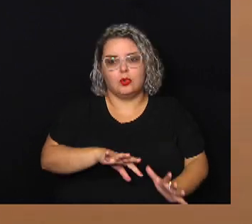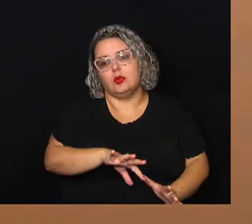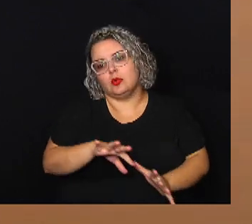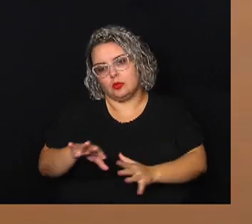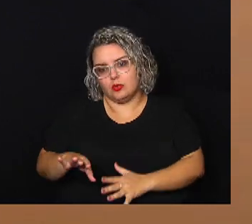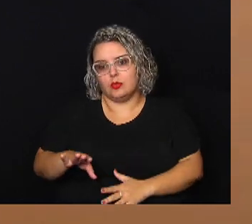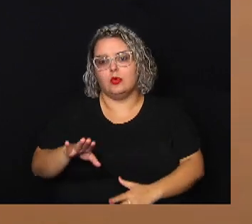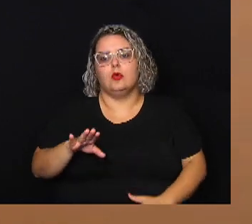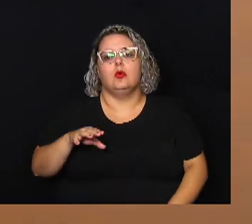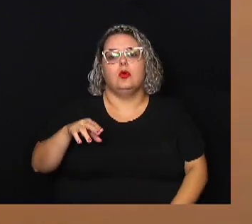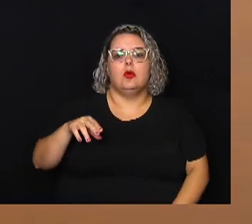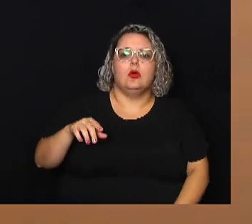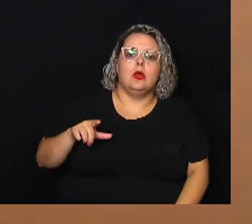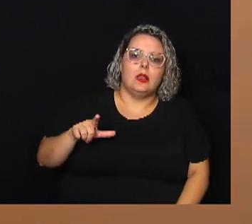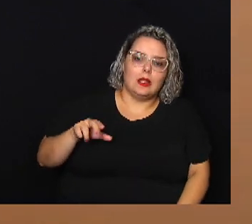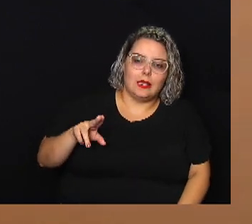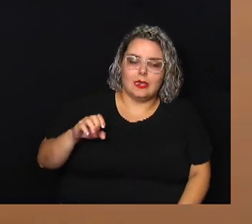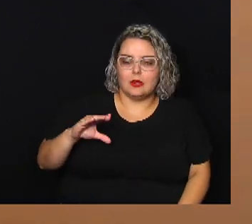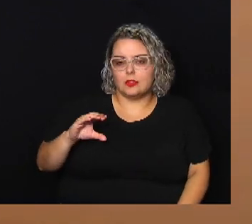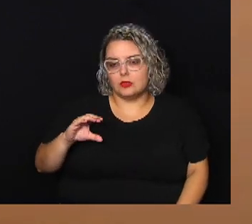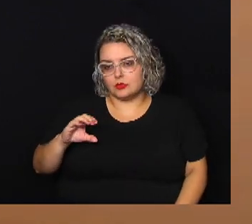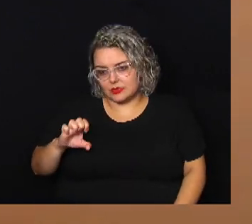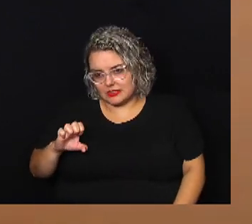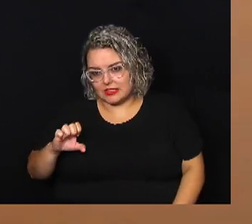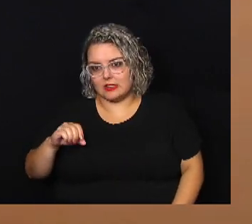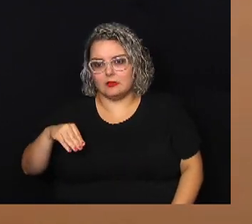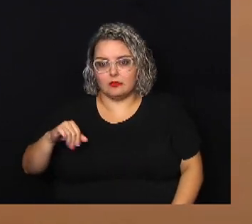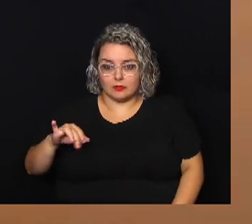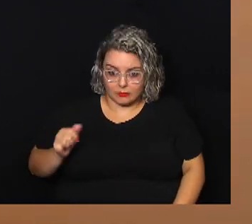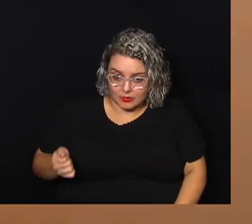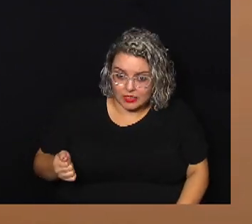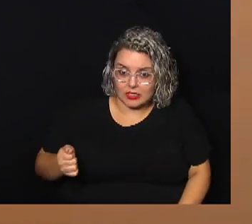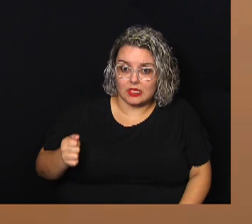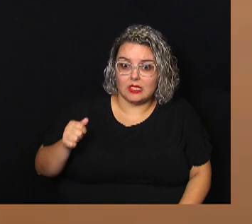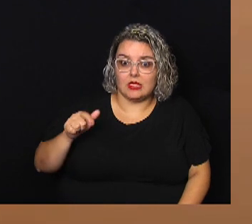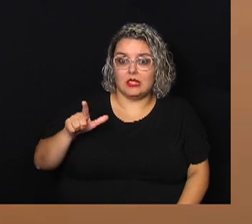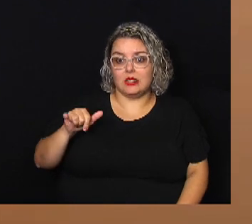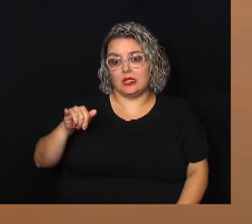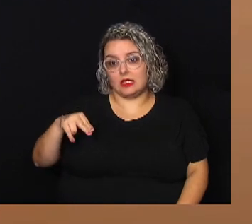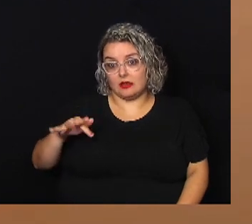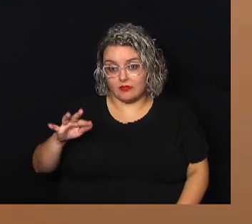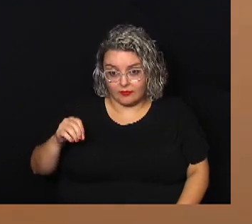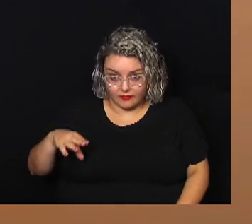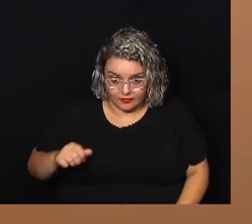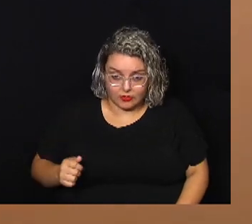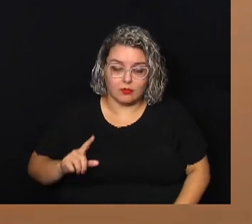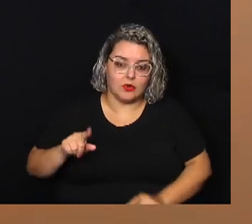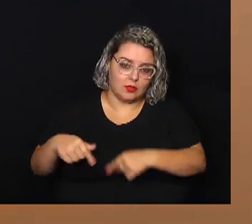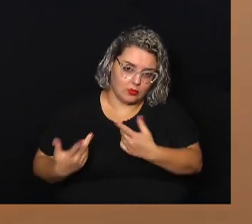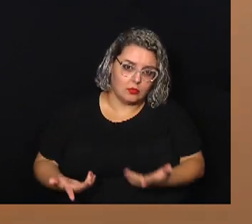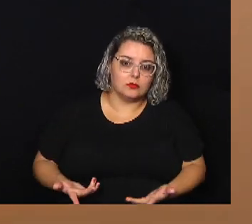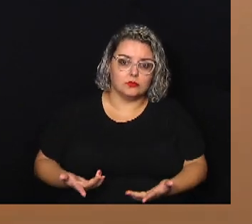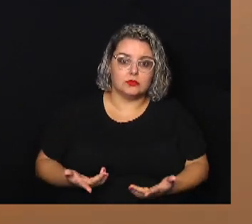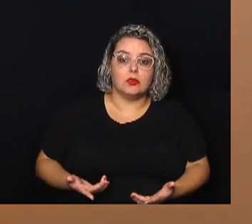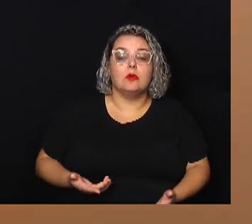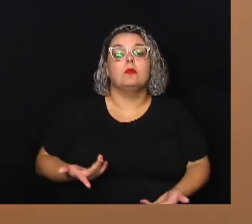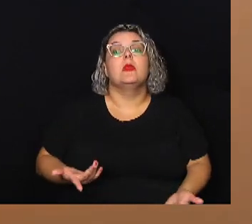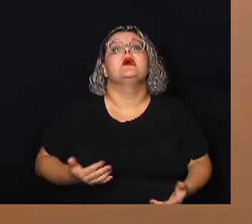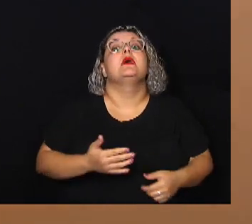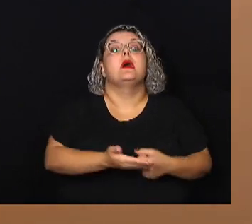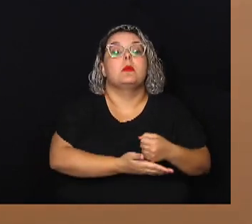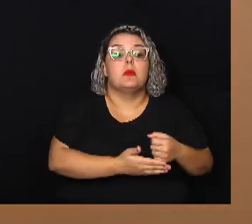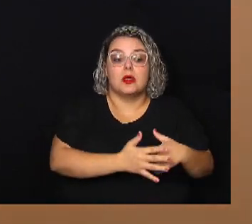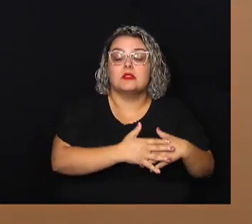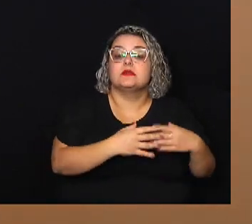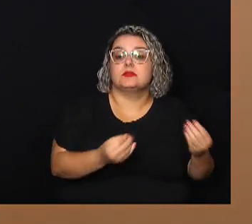linfomas, leucemias, mielomas, falando de tumores sólidos, o diagnóstico precoce seria a base da cura, e junto com o